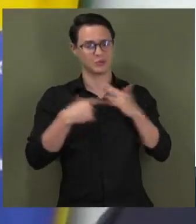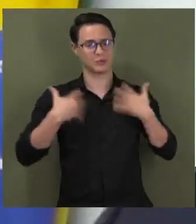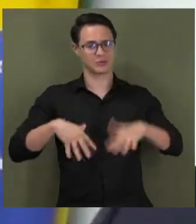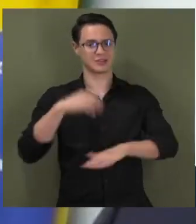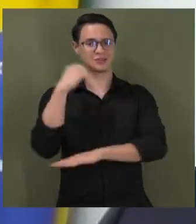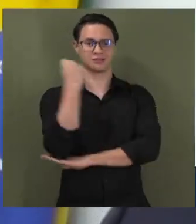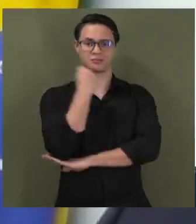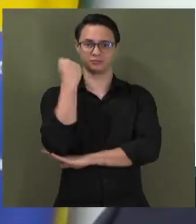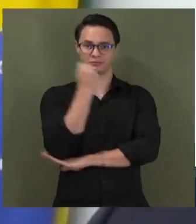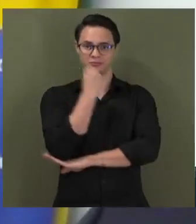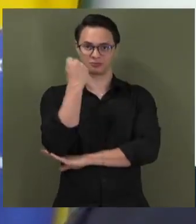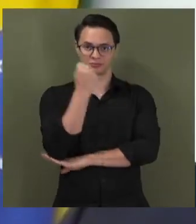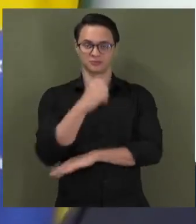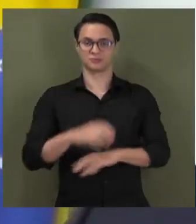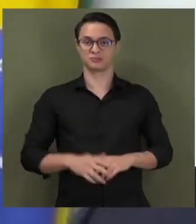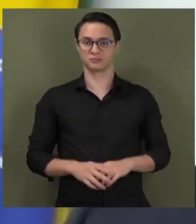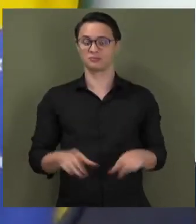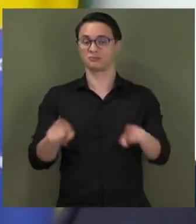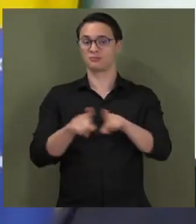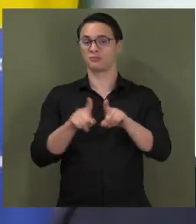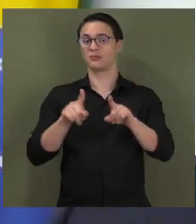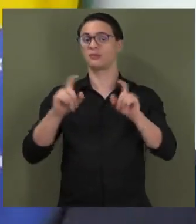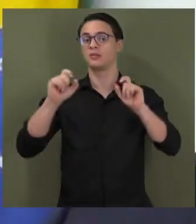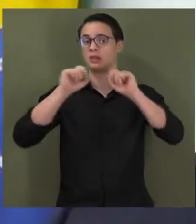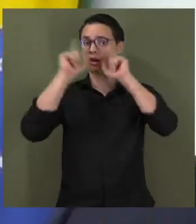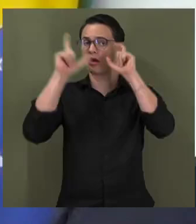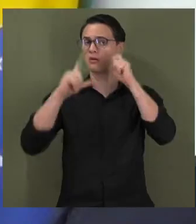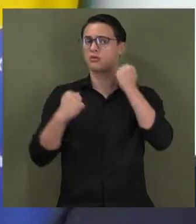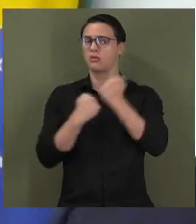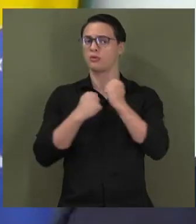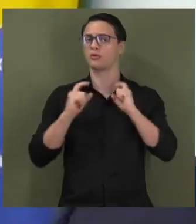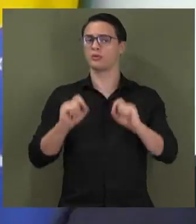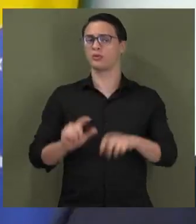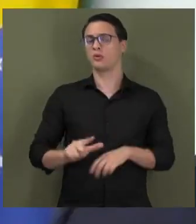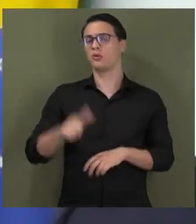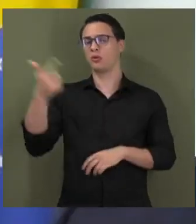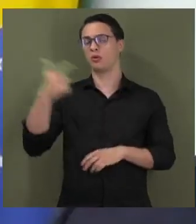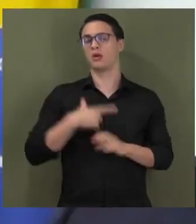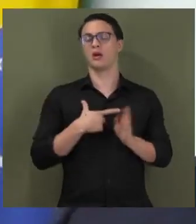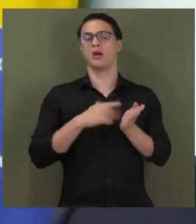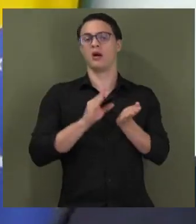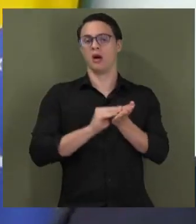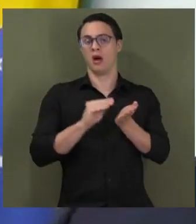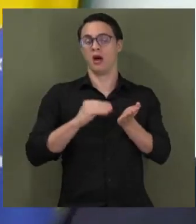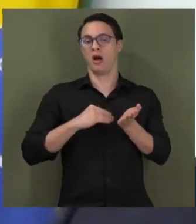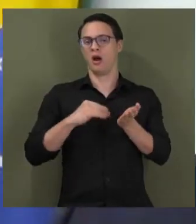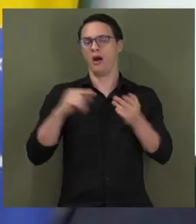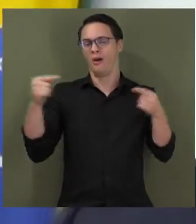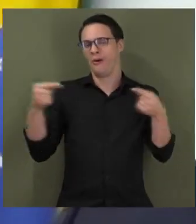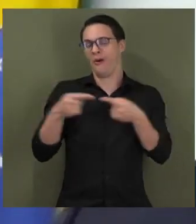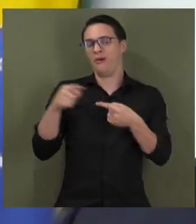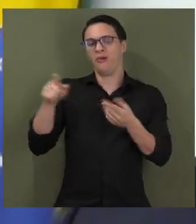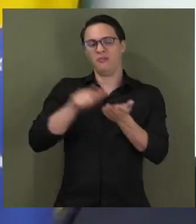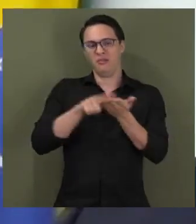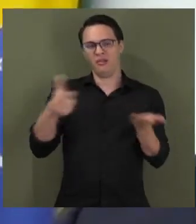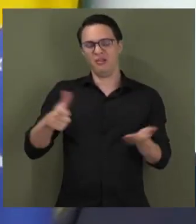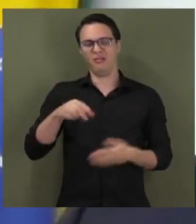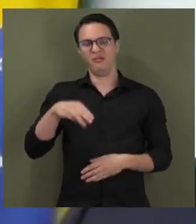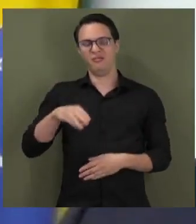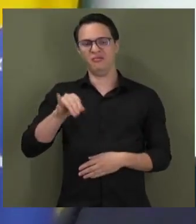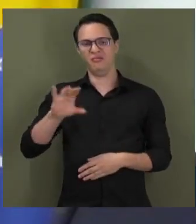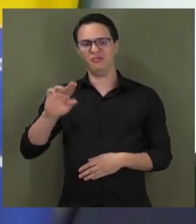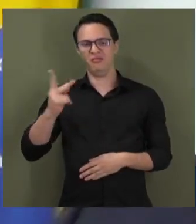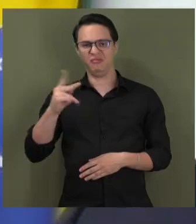Paulo vêm reforçar também a importância de outra matéria semelhante produzida pelos jornalistas Michael Schellenberger e